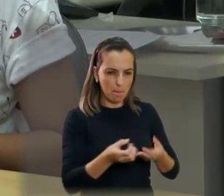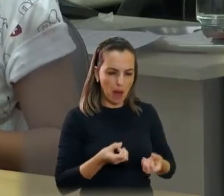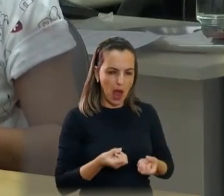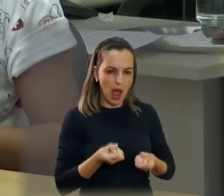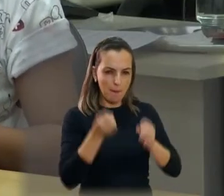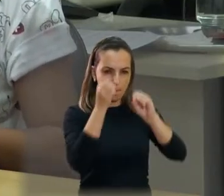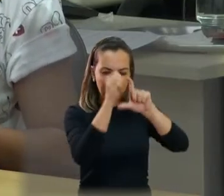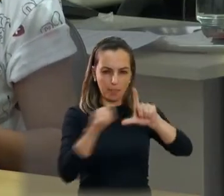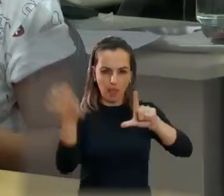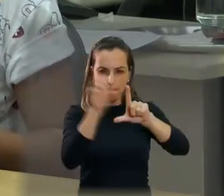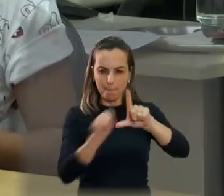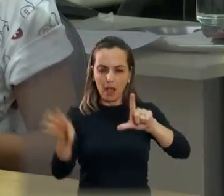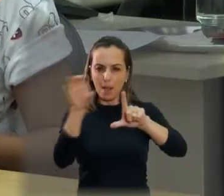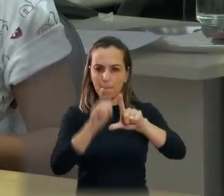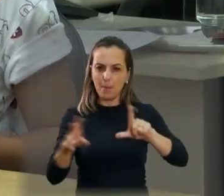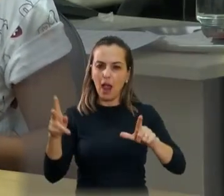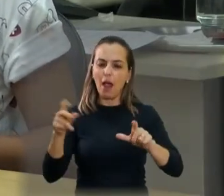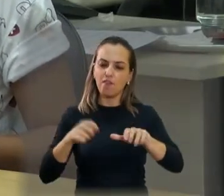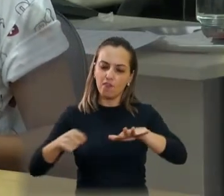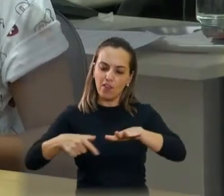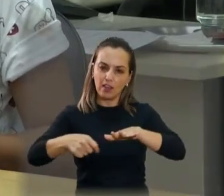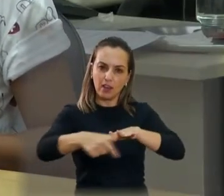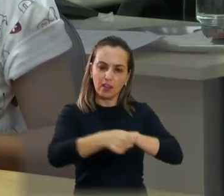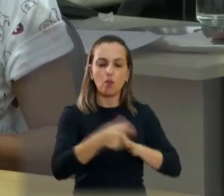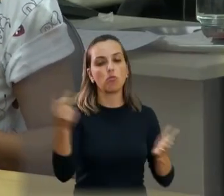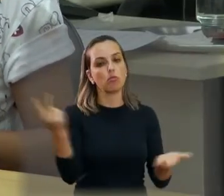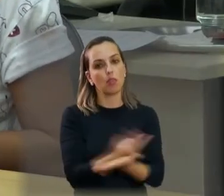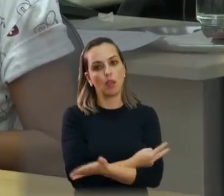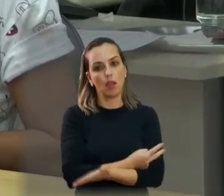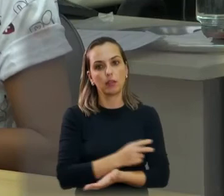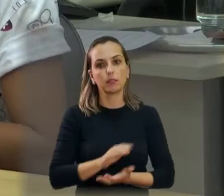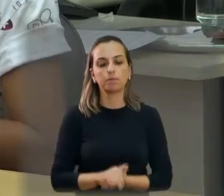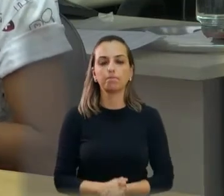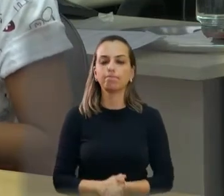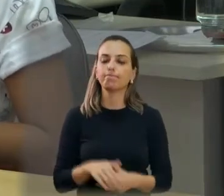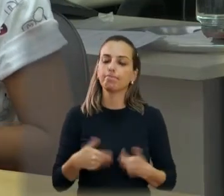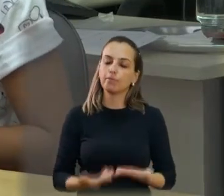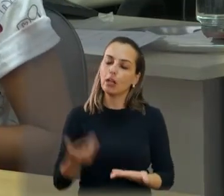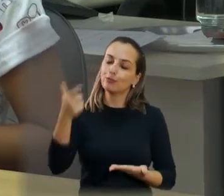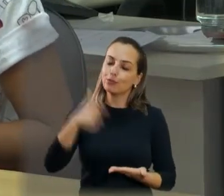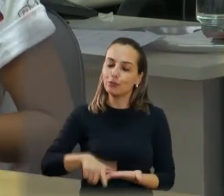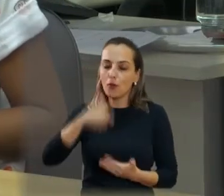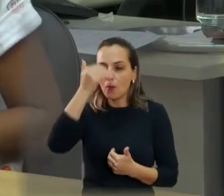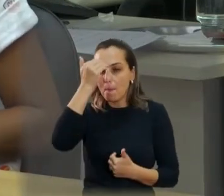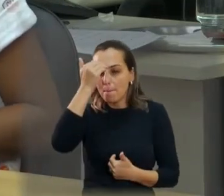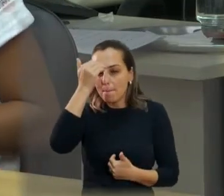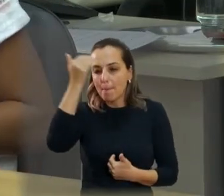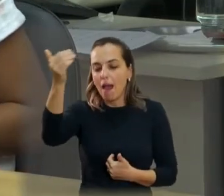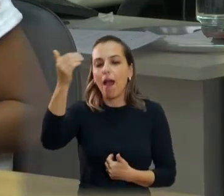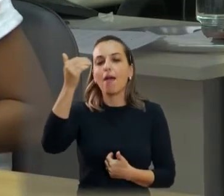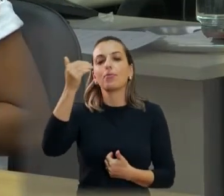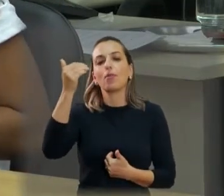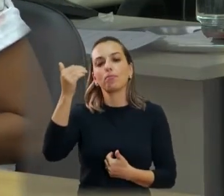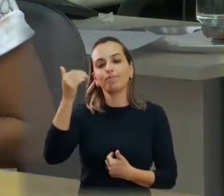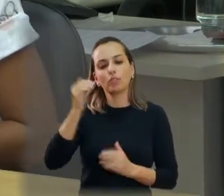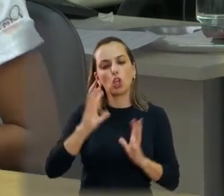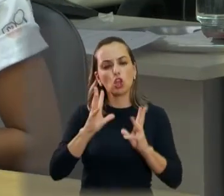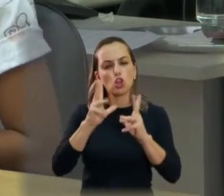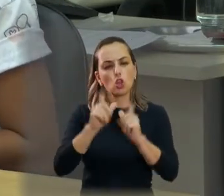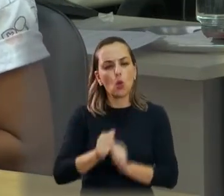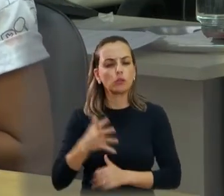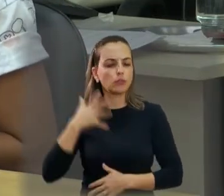informações falsas, isso é muito importante que a gente se atente. Fazer mais uma vez meu agradecimento imenso, em nome da Lúcia, da Fabiana, doutor